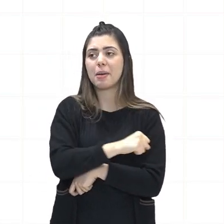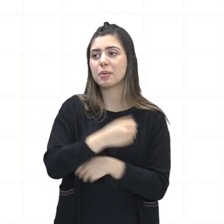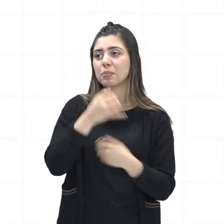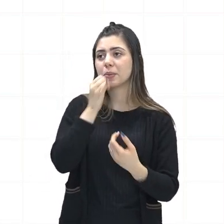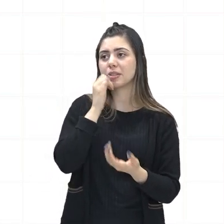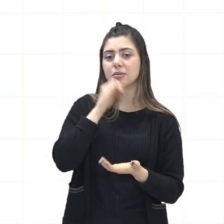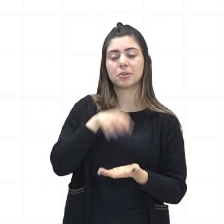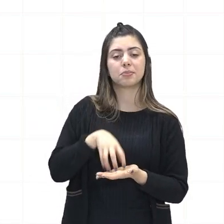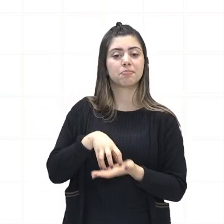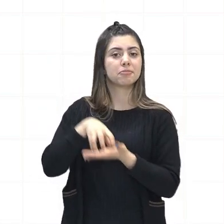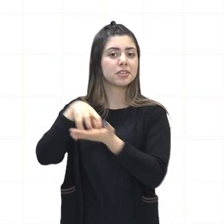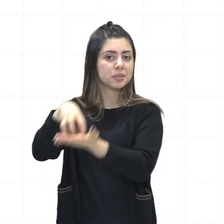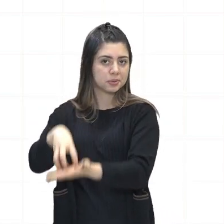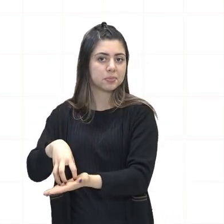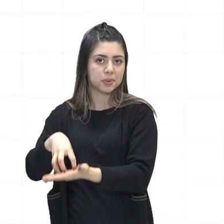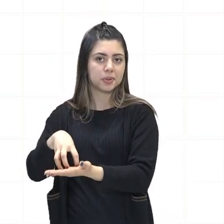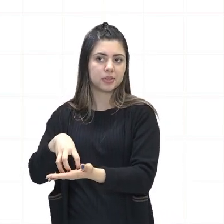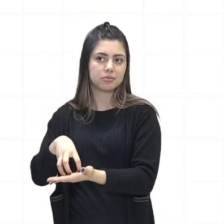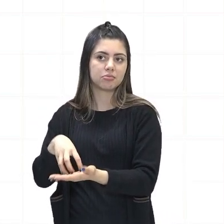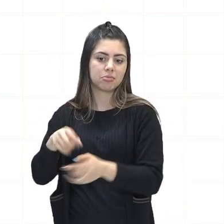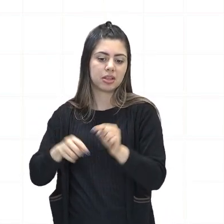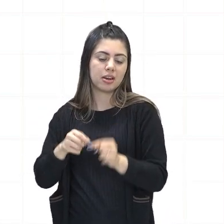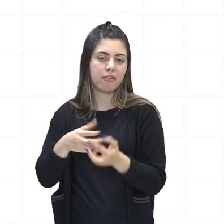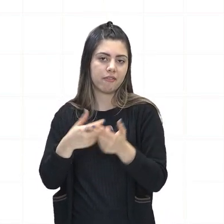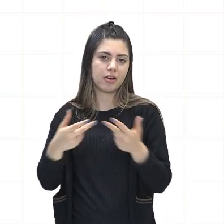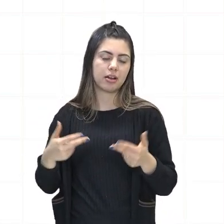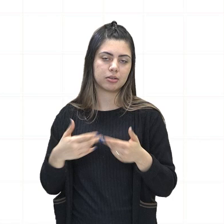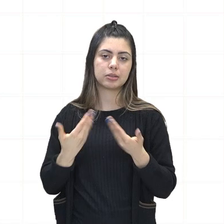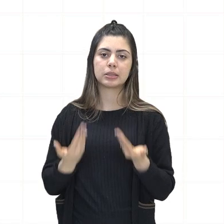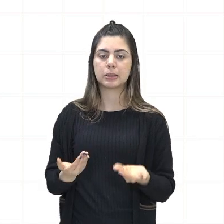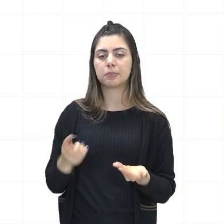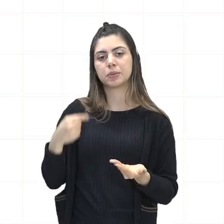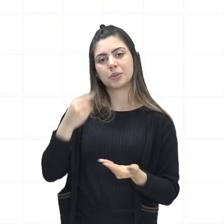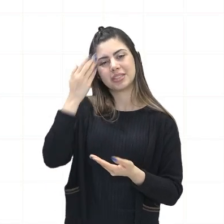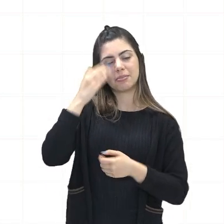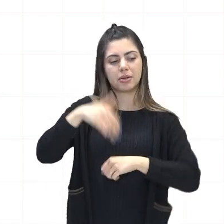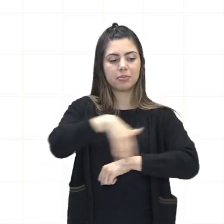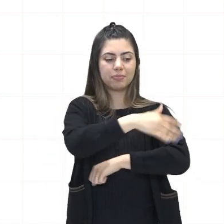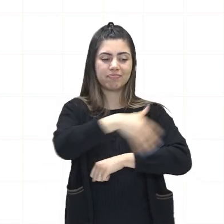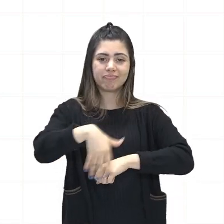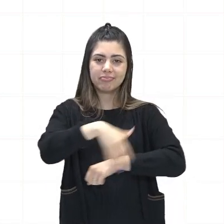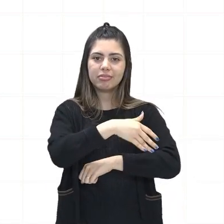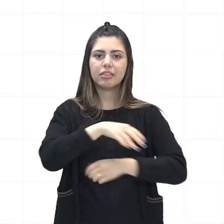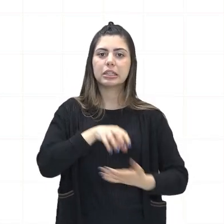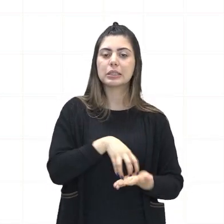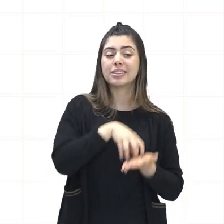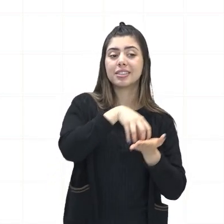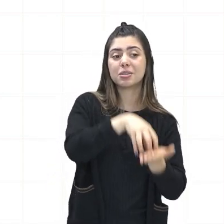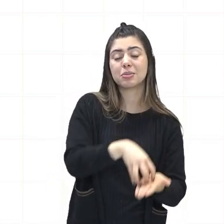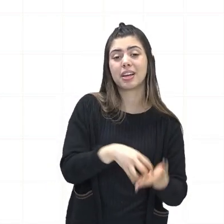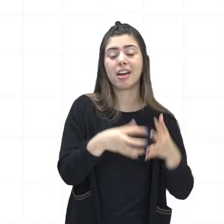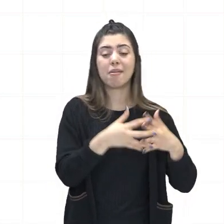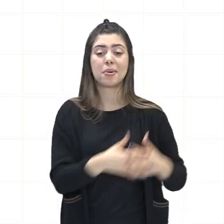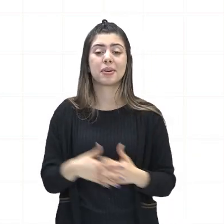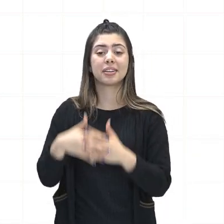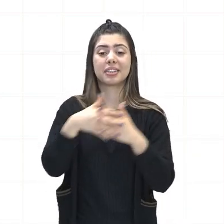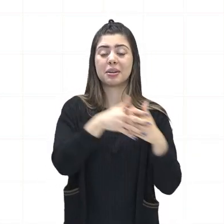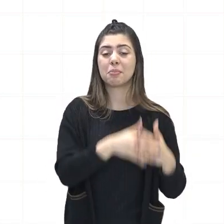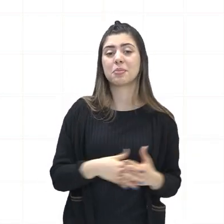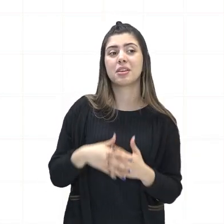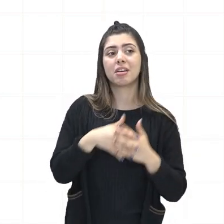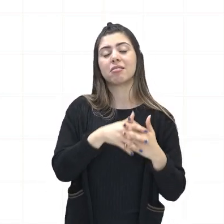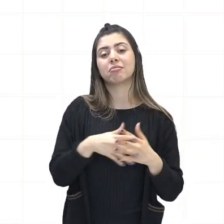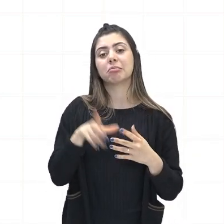ali do transporte das coisas. Porque o transporte rodoviário, gente, um caminhão para poder circular